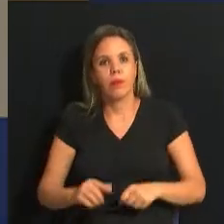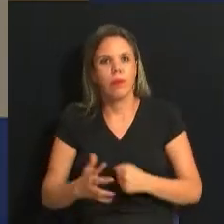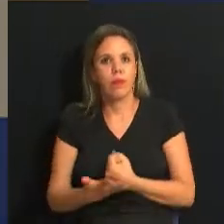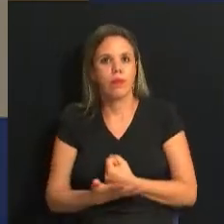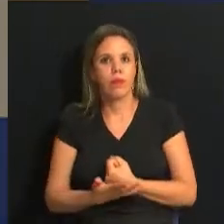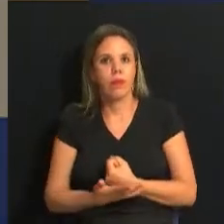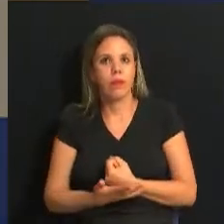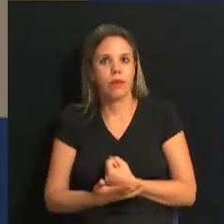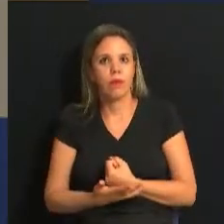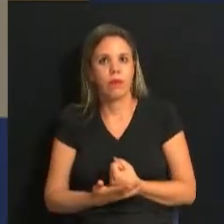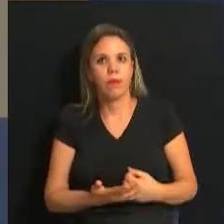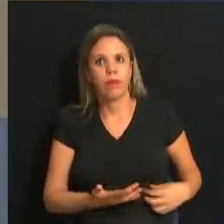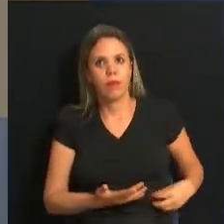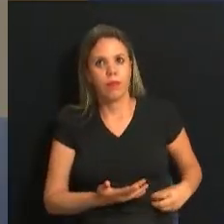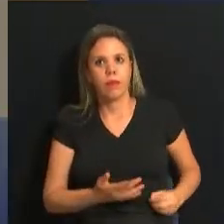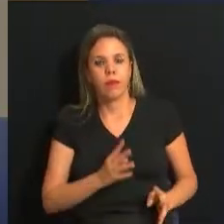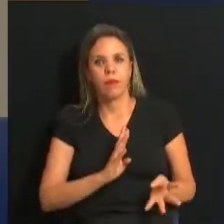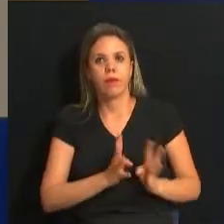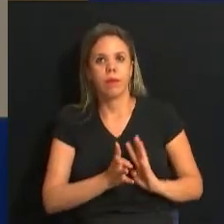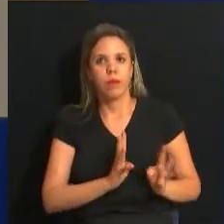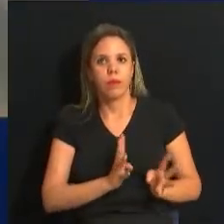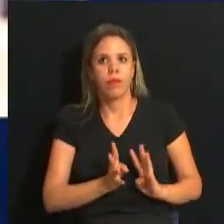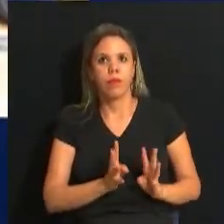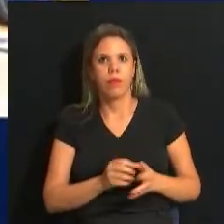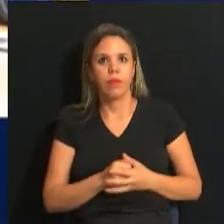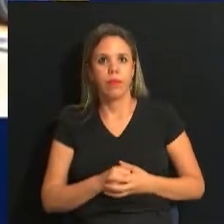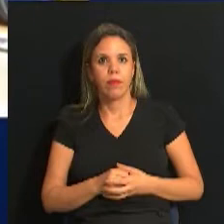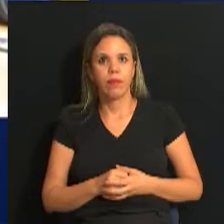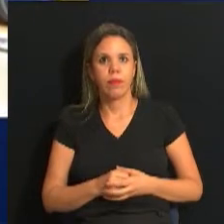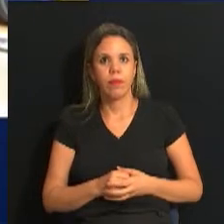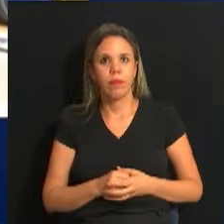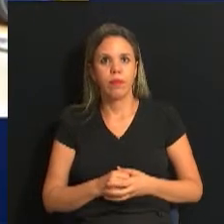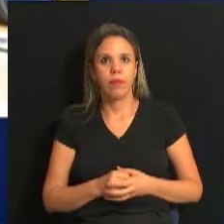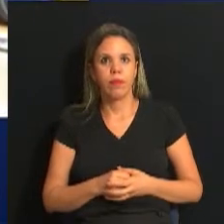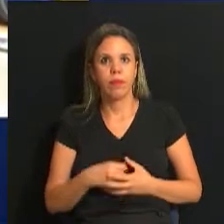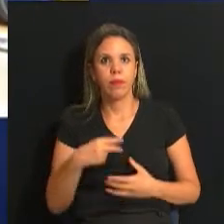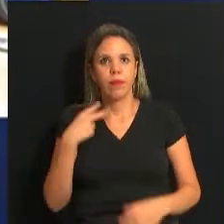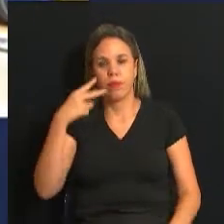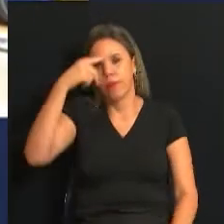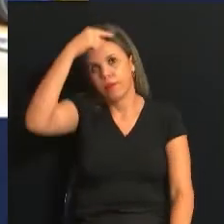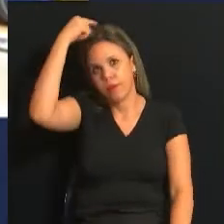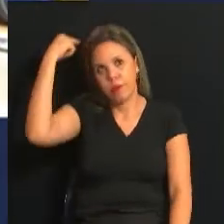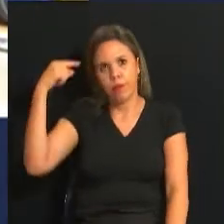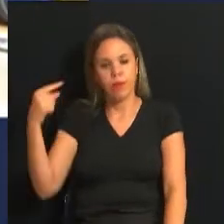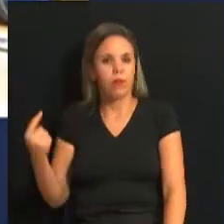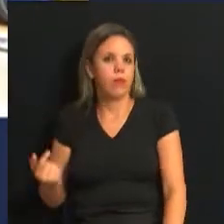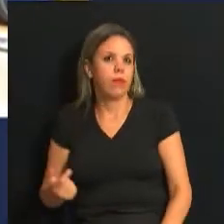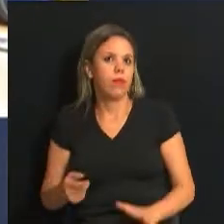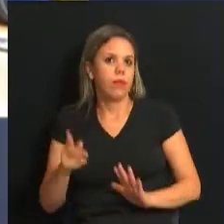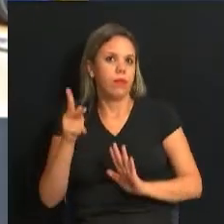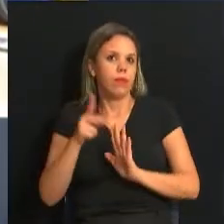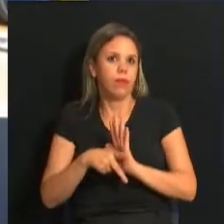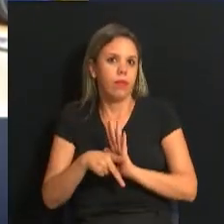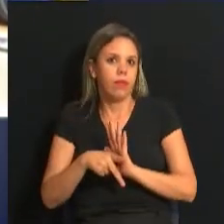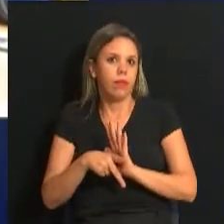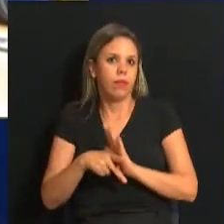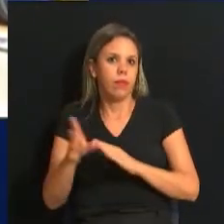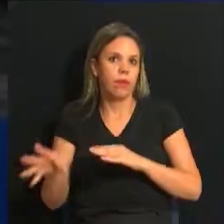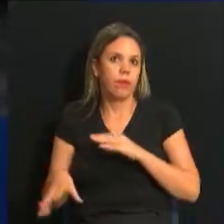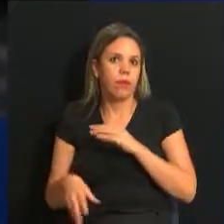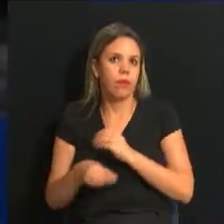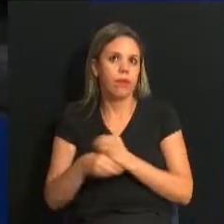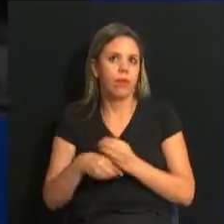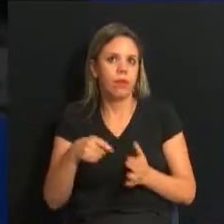em locais com aglomeração de público. Vereador Paulo Gaspar apresenta projeto para instituir a política